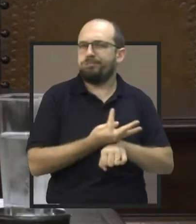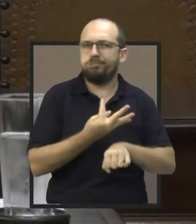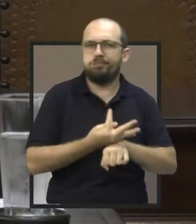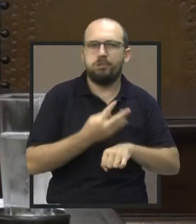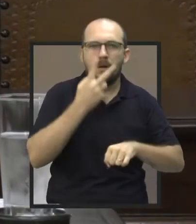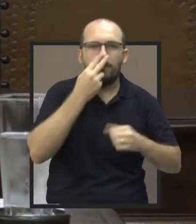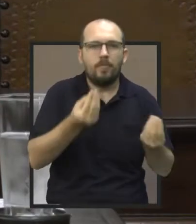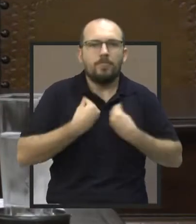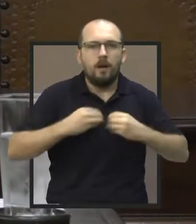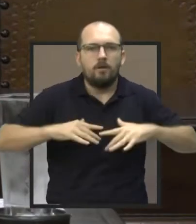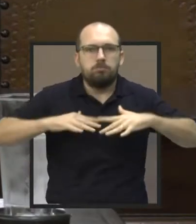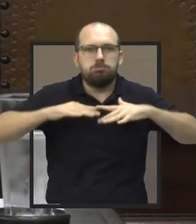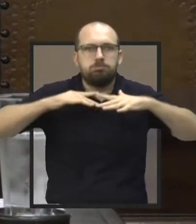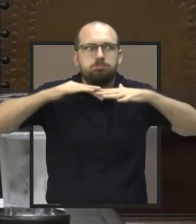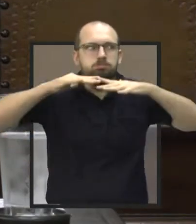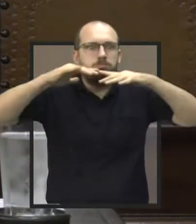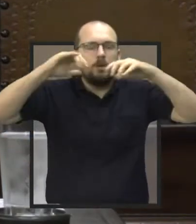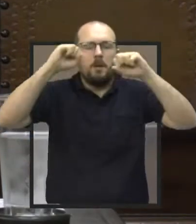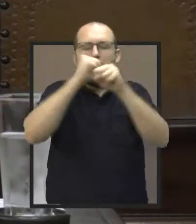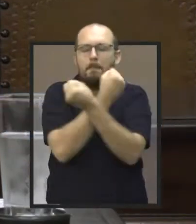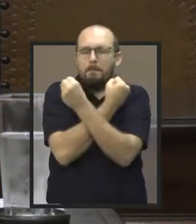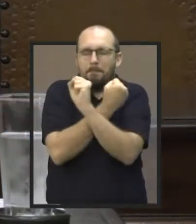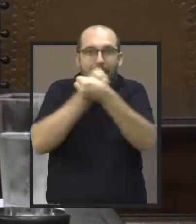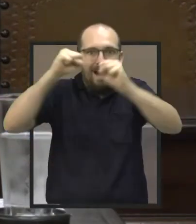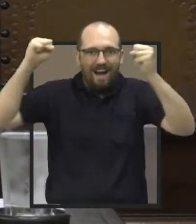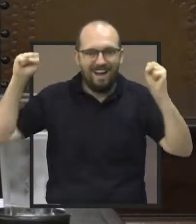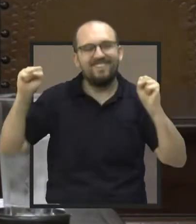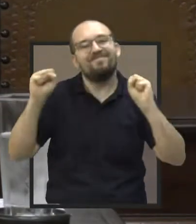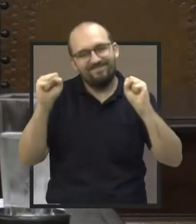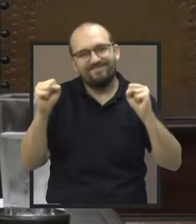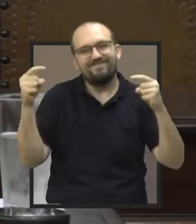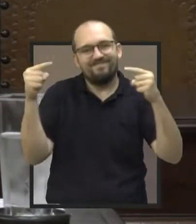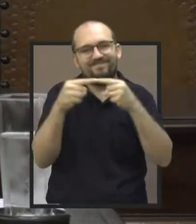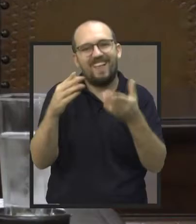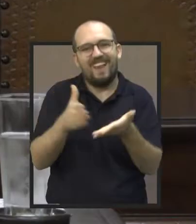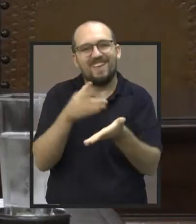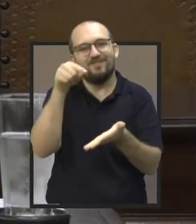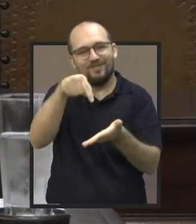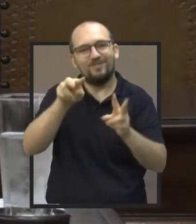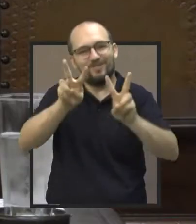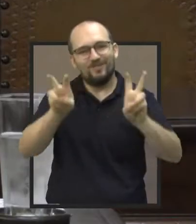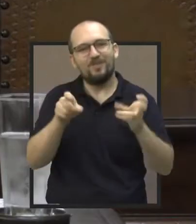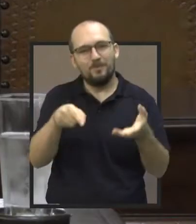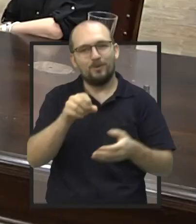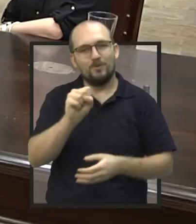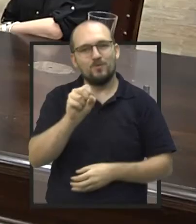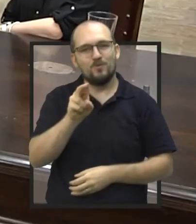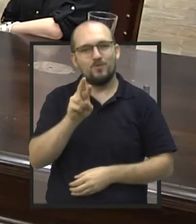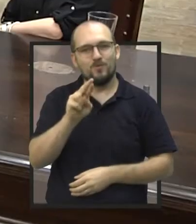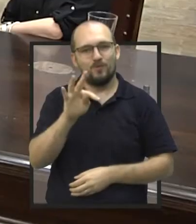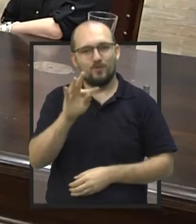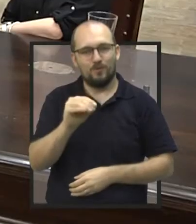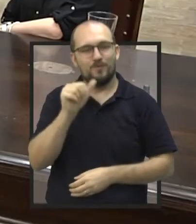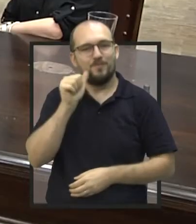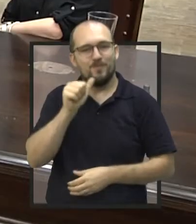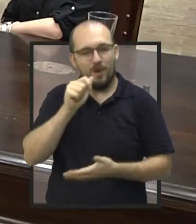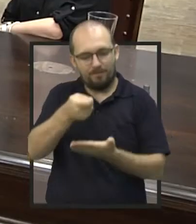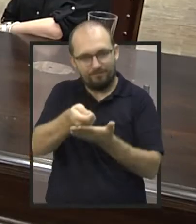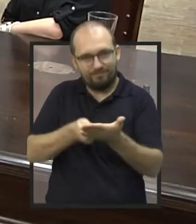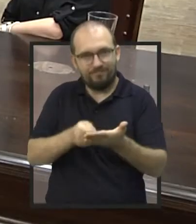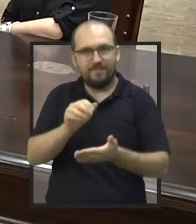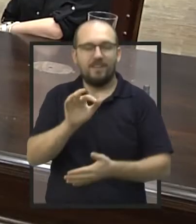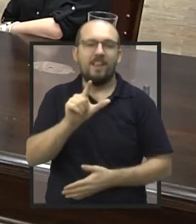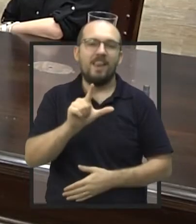Você já parou para pensar em quantos sapos você tem que engolir todos os dias? Todo mundo passa por diversas